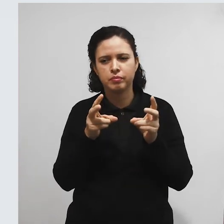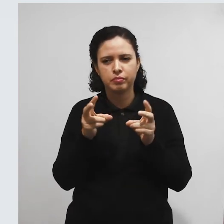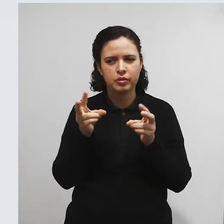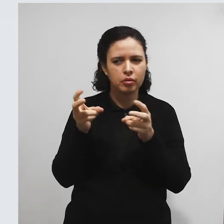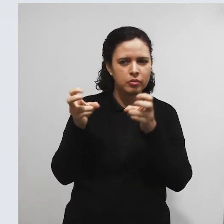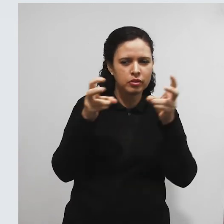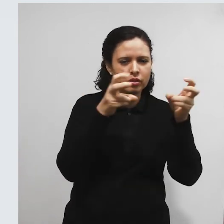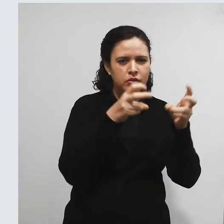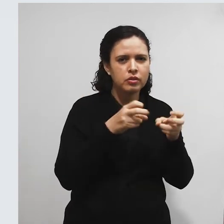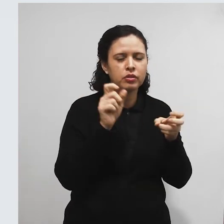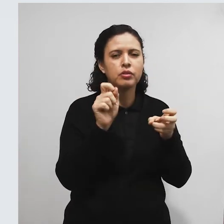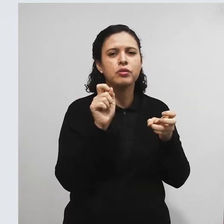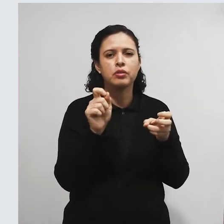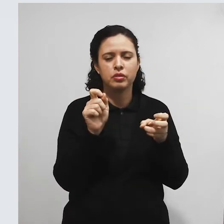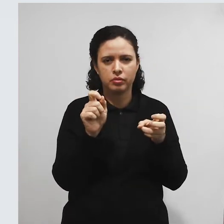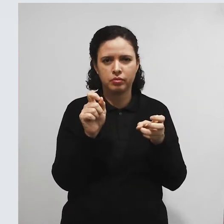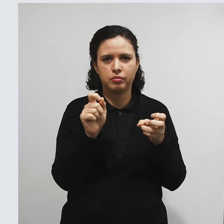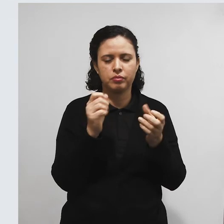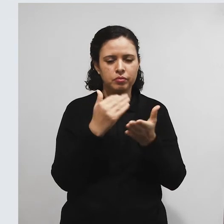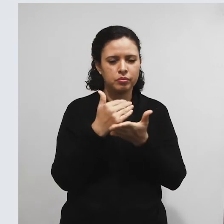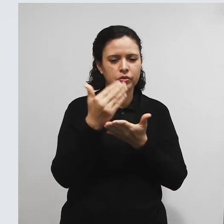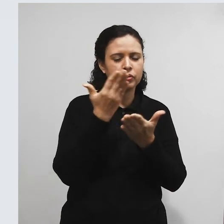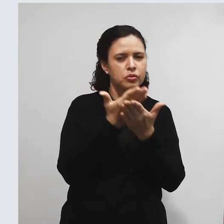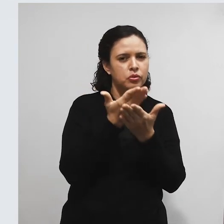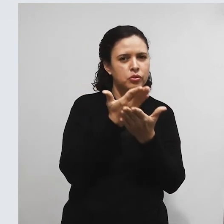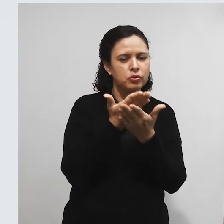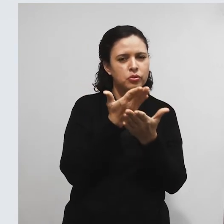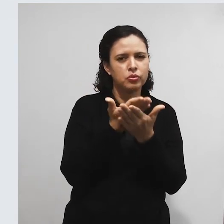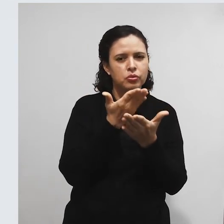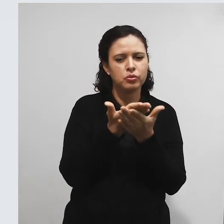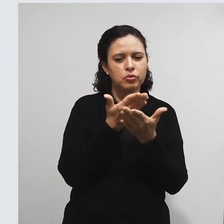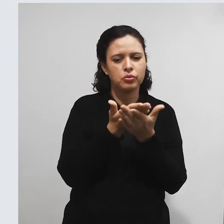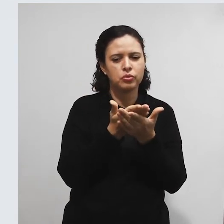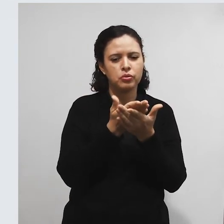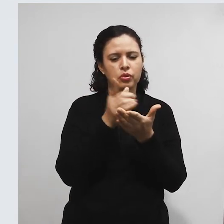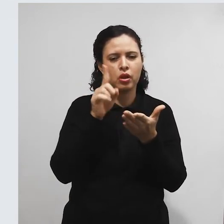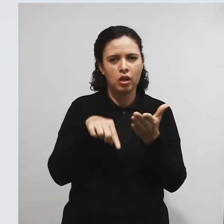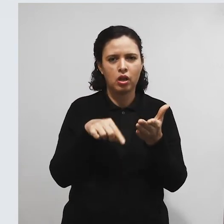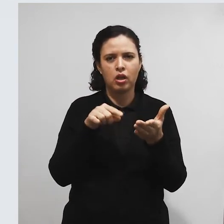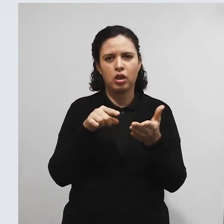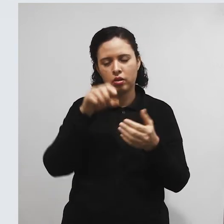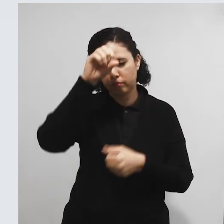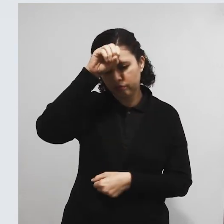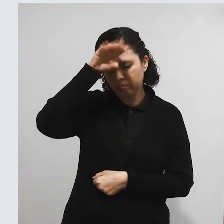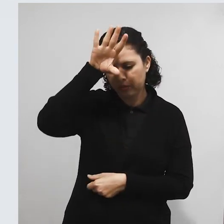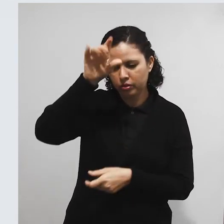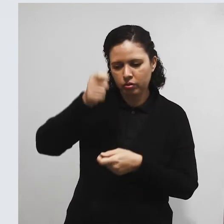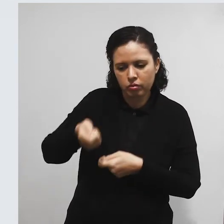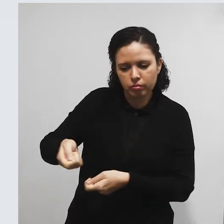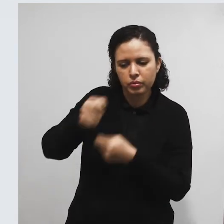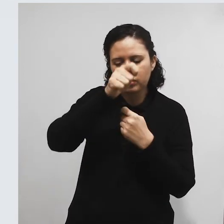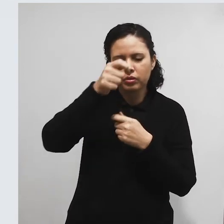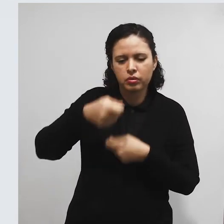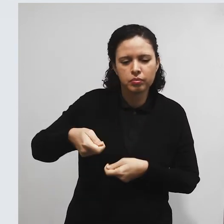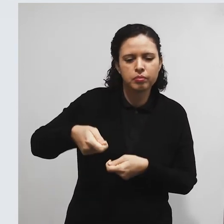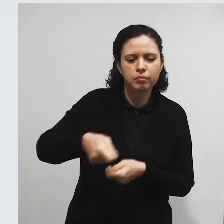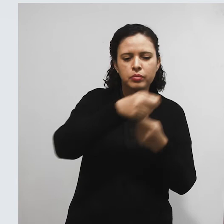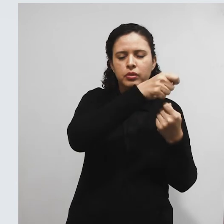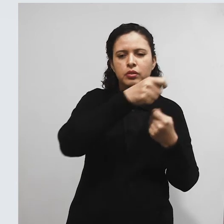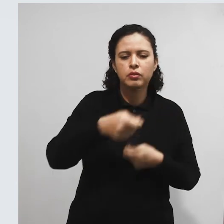com essas observações com os estudos arqueológicos, da arqueologia, de